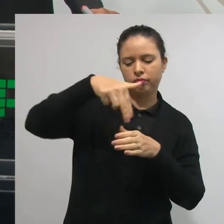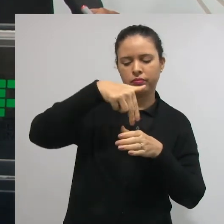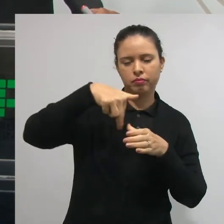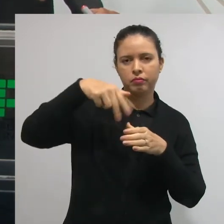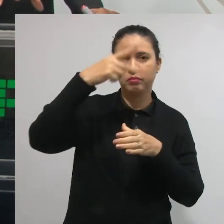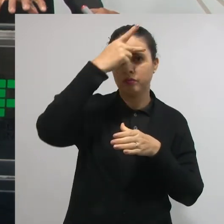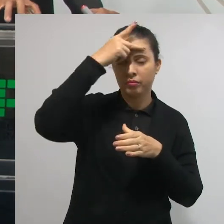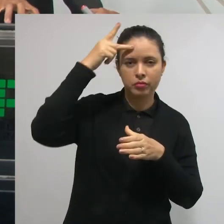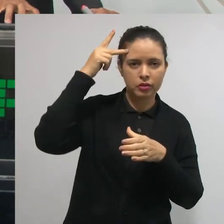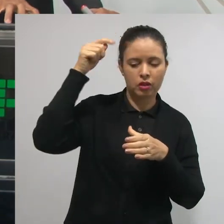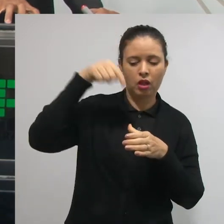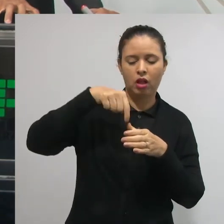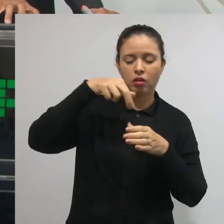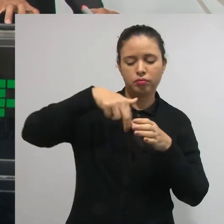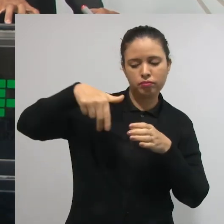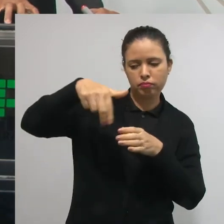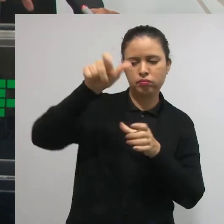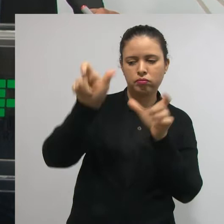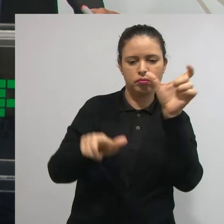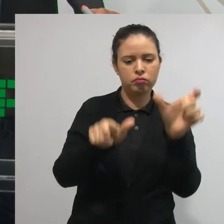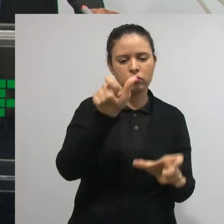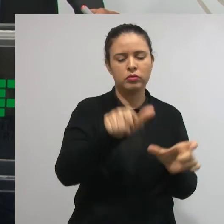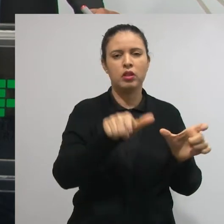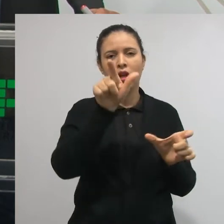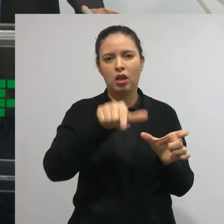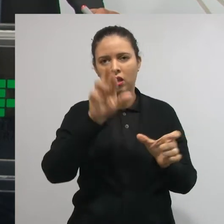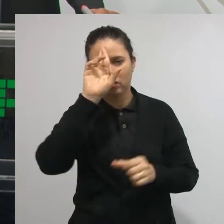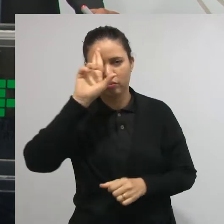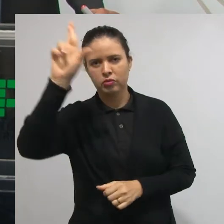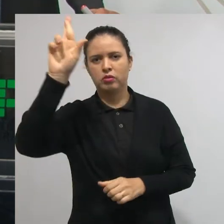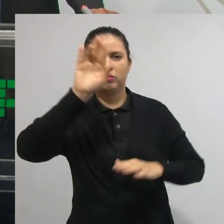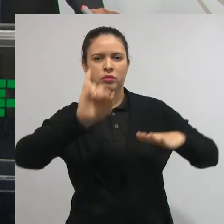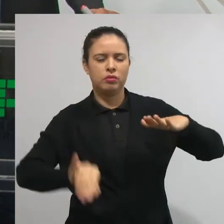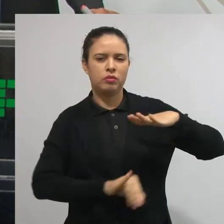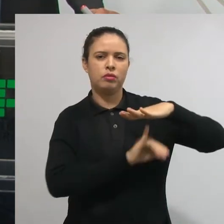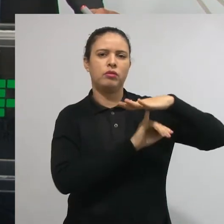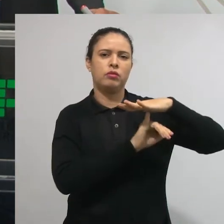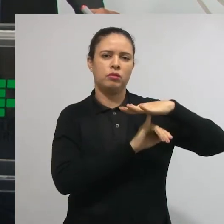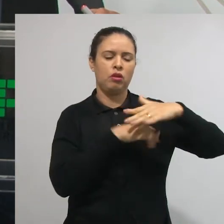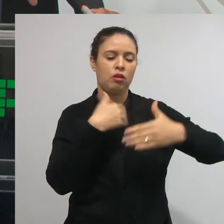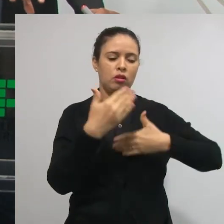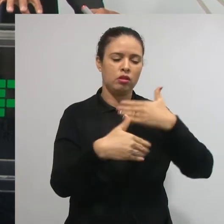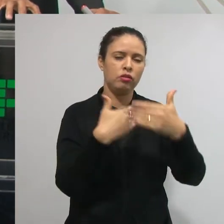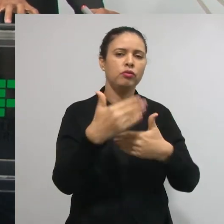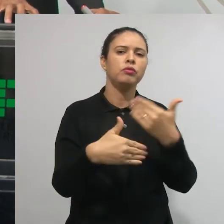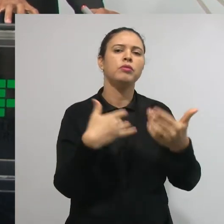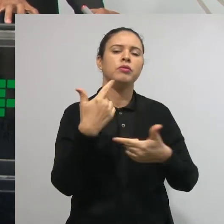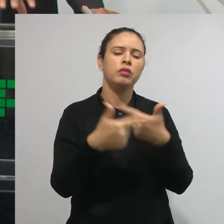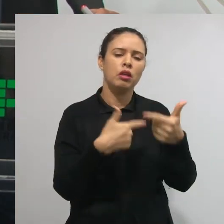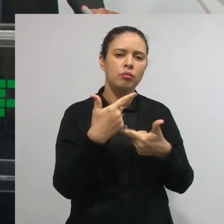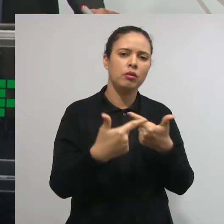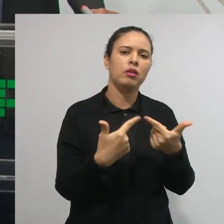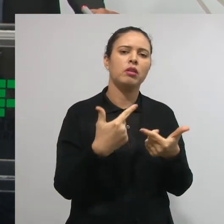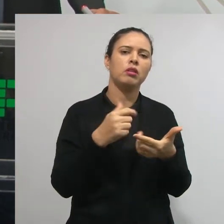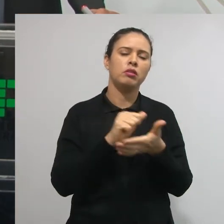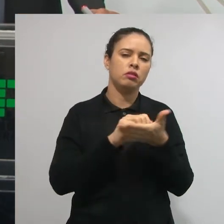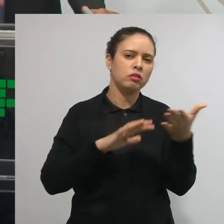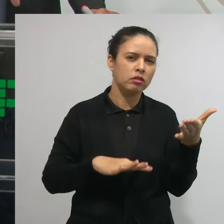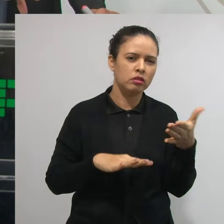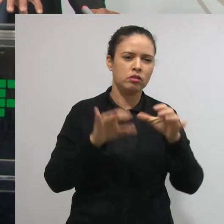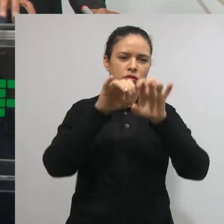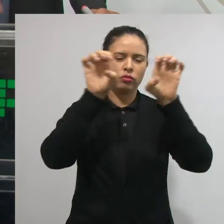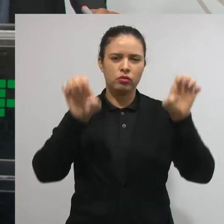são responsáveis pela organização, tá? Pelo desenvolvimento, pelas tarefas,